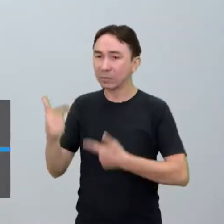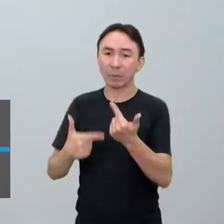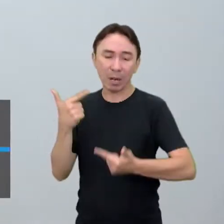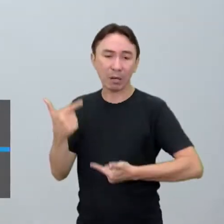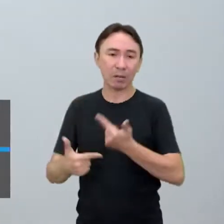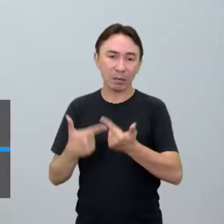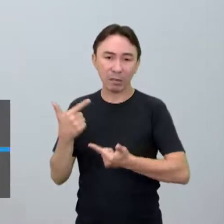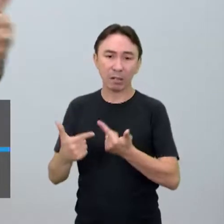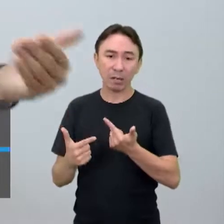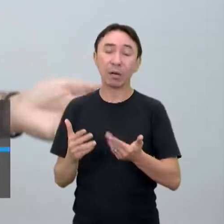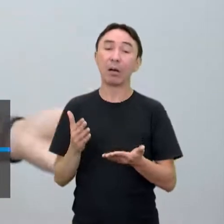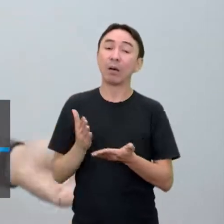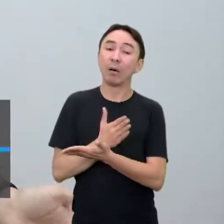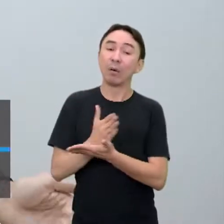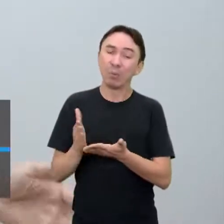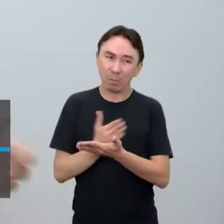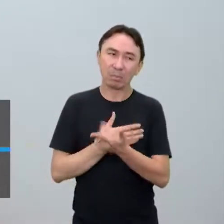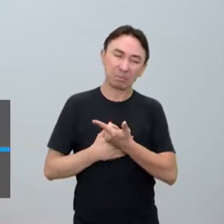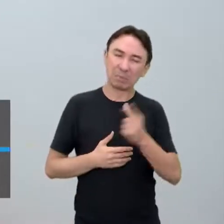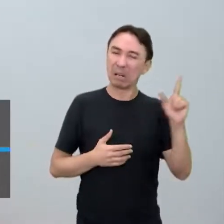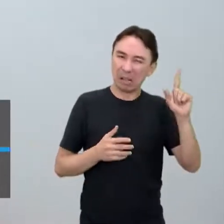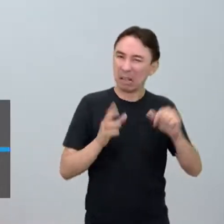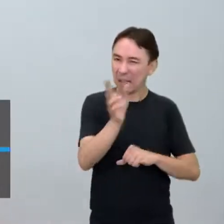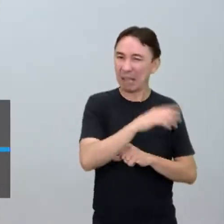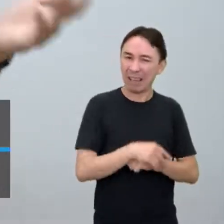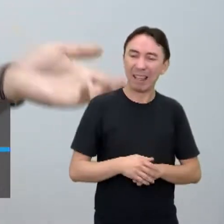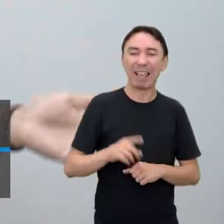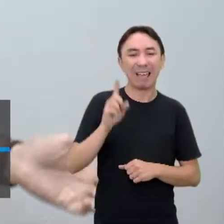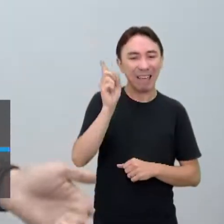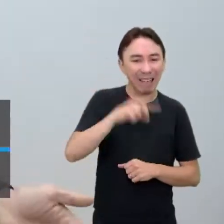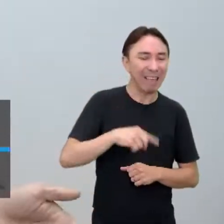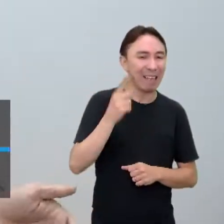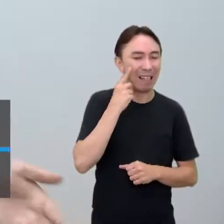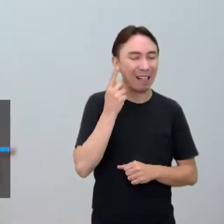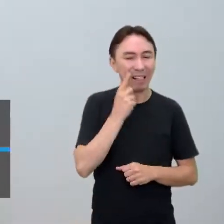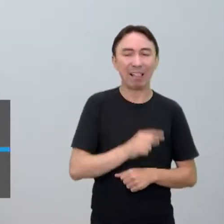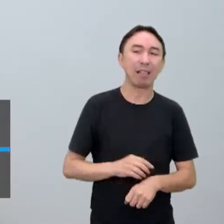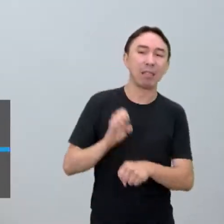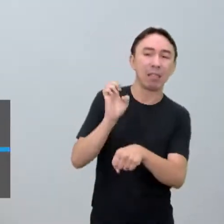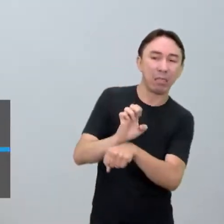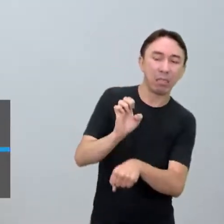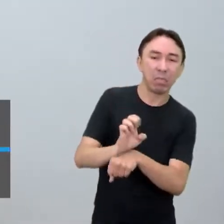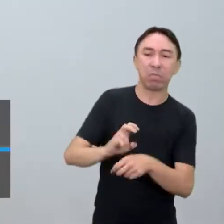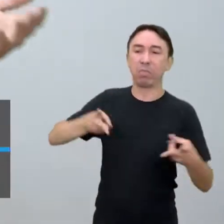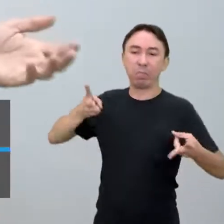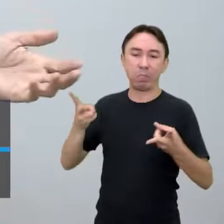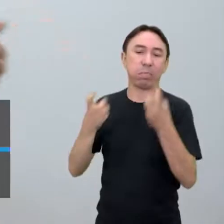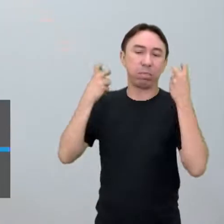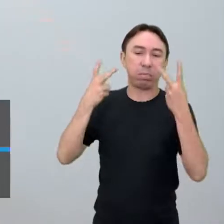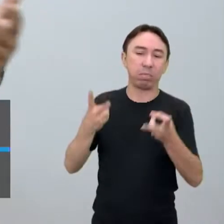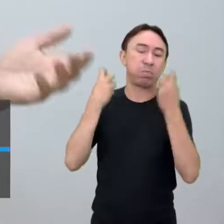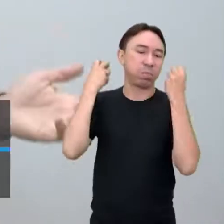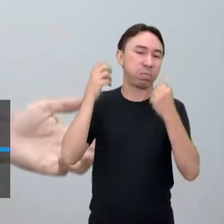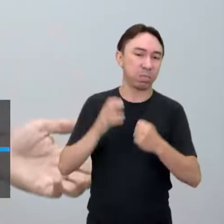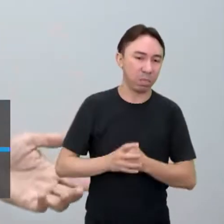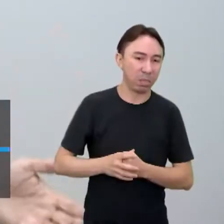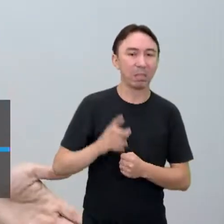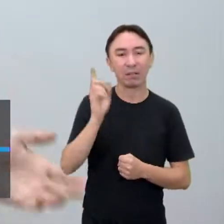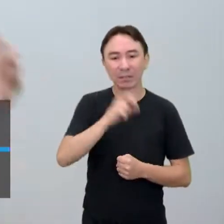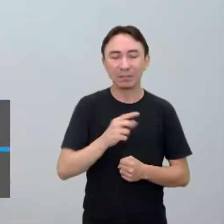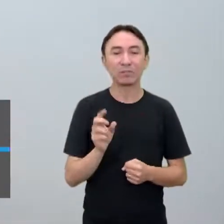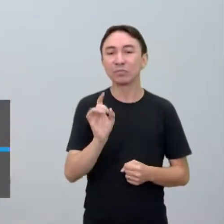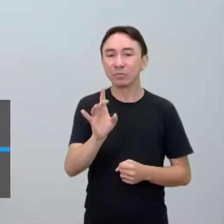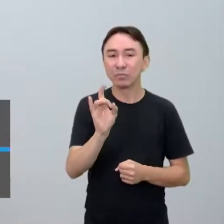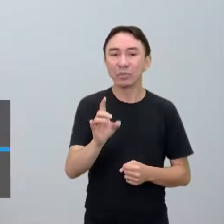é através da expropriação do Estado, é através do rentismo puro e simples, é através do mercado e da ciranda